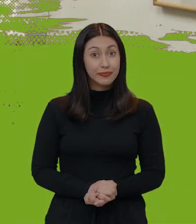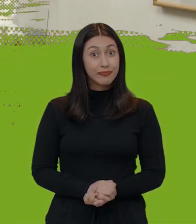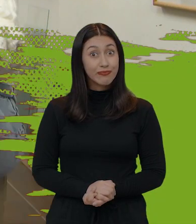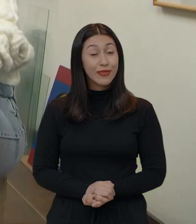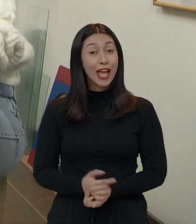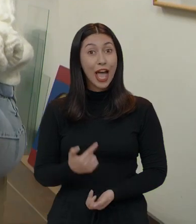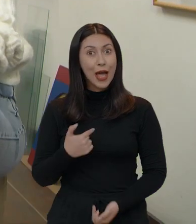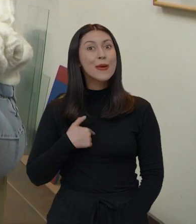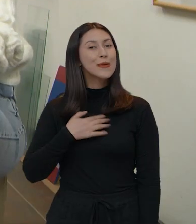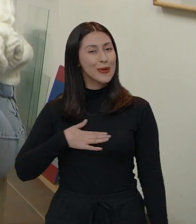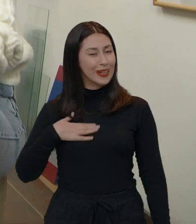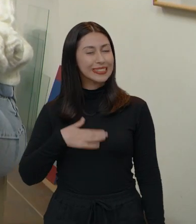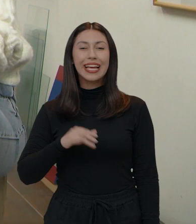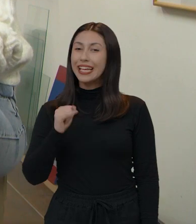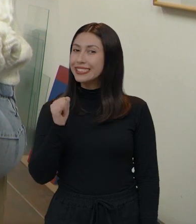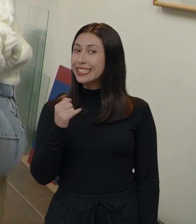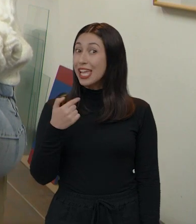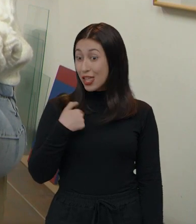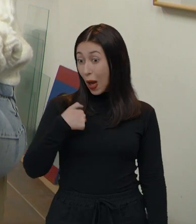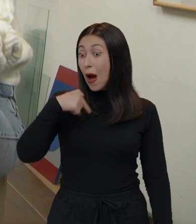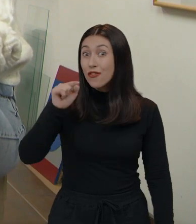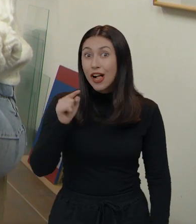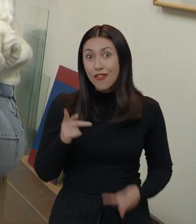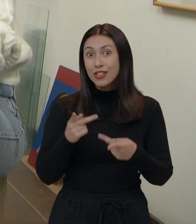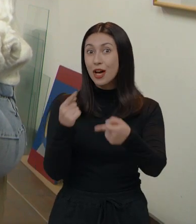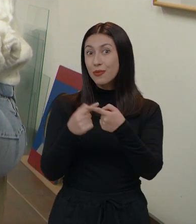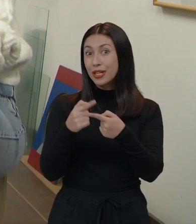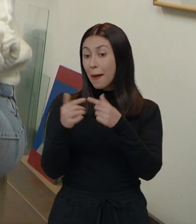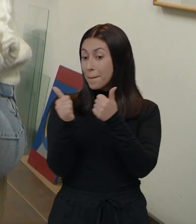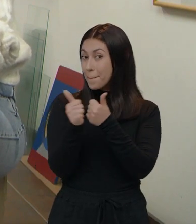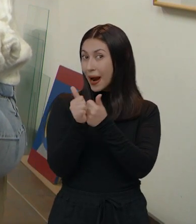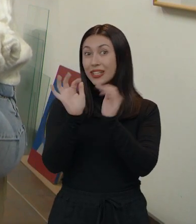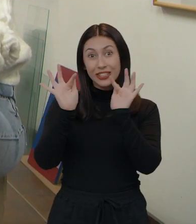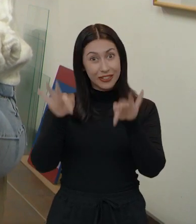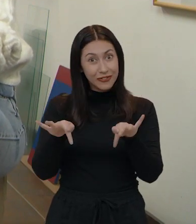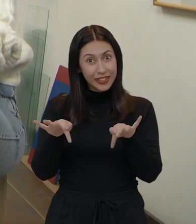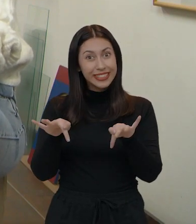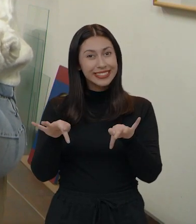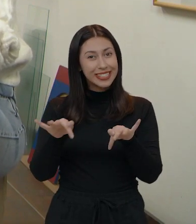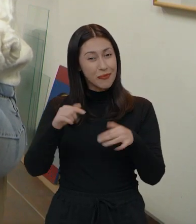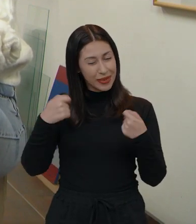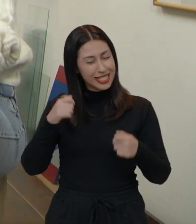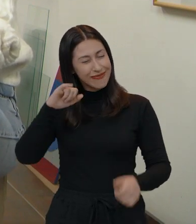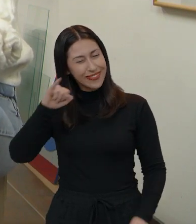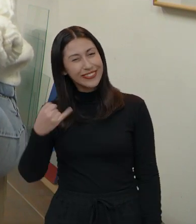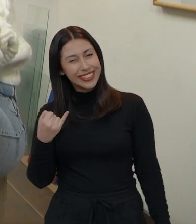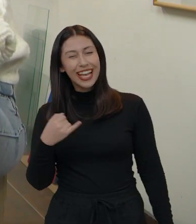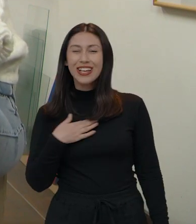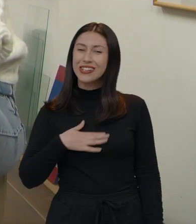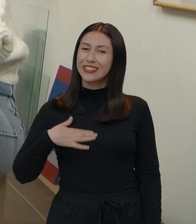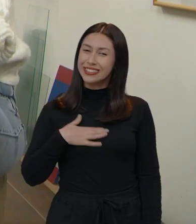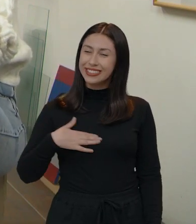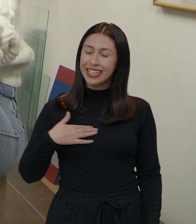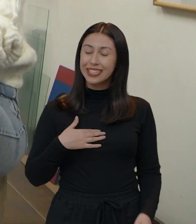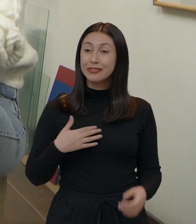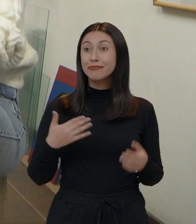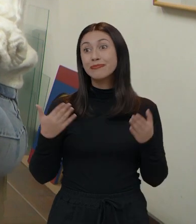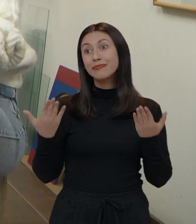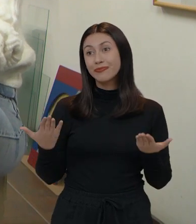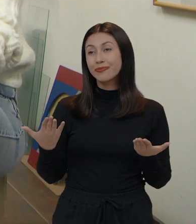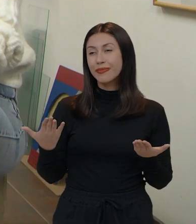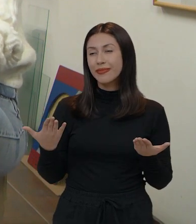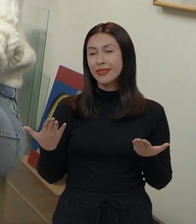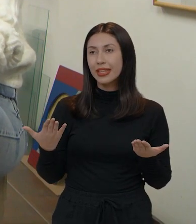Ó, Tamiris, eu gostei, sim, e vou correr, né? Porque são os últimos dias, eu não posso perder, porque ainda não foi. Mas eu gostei, sim.